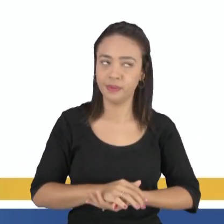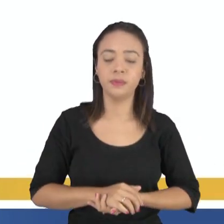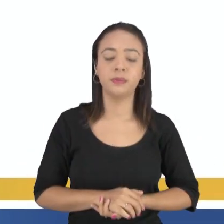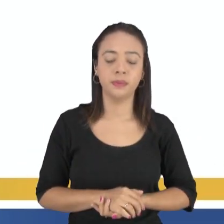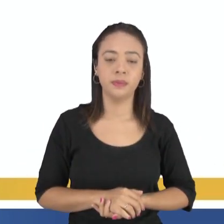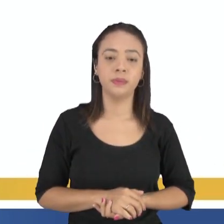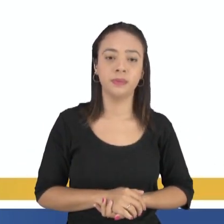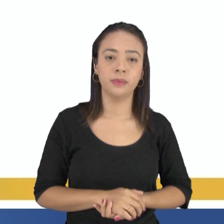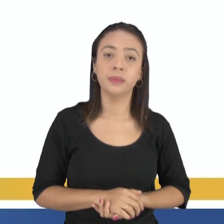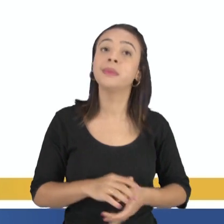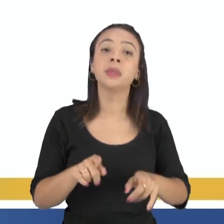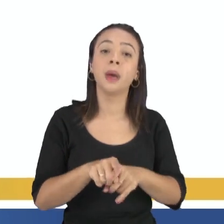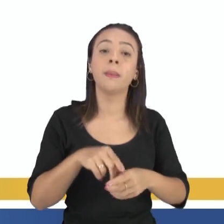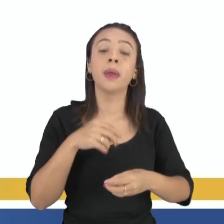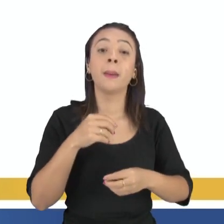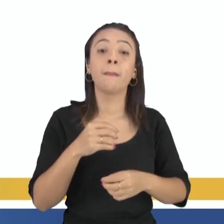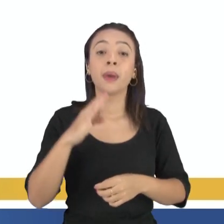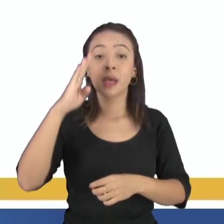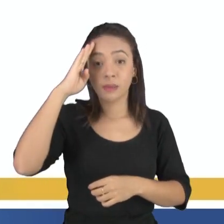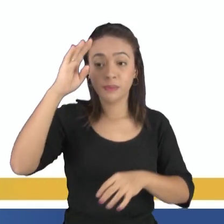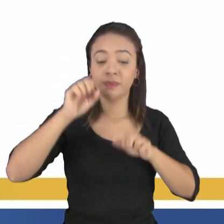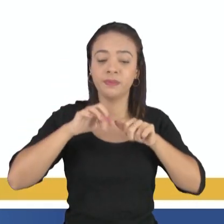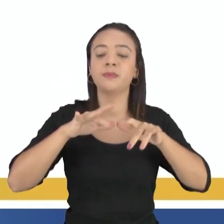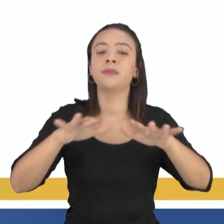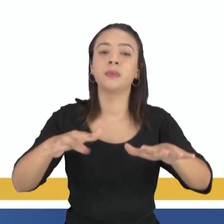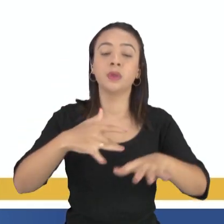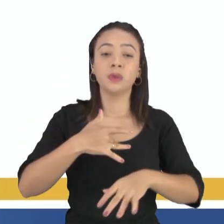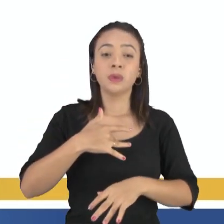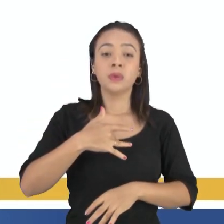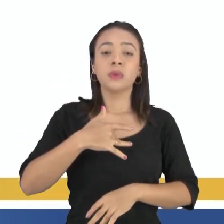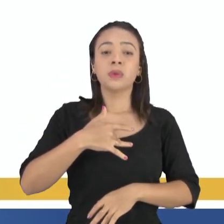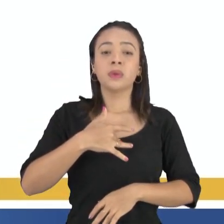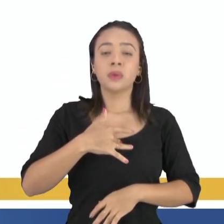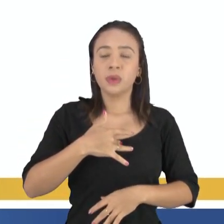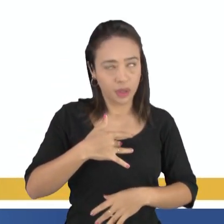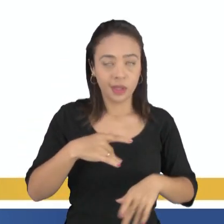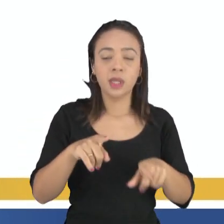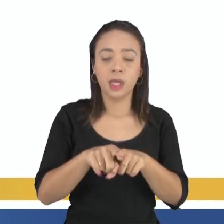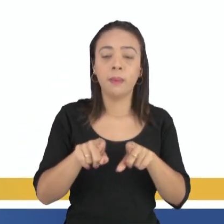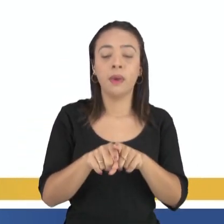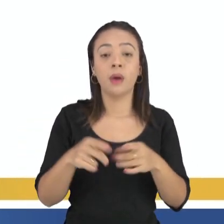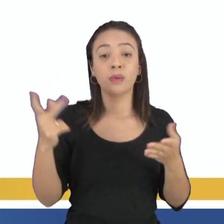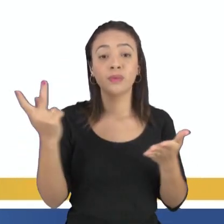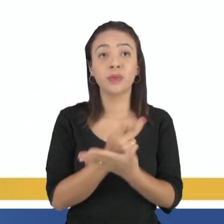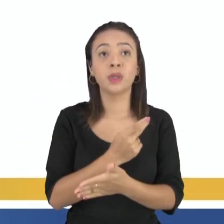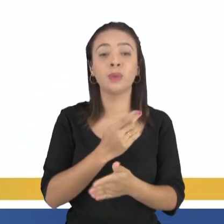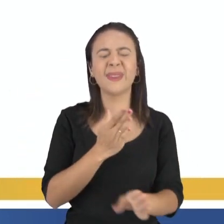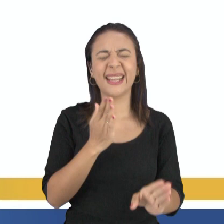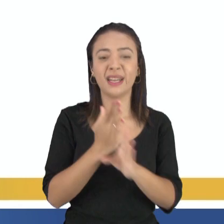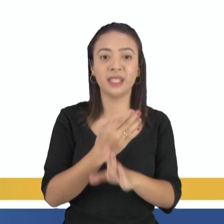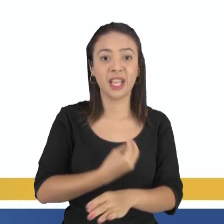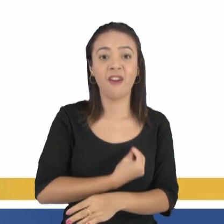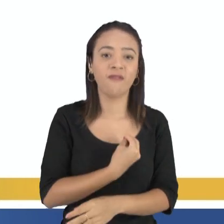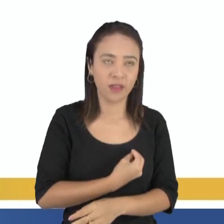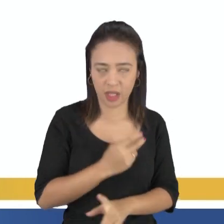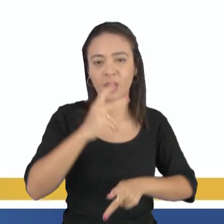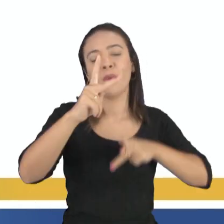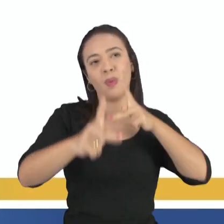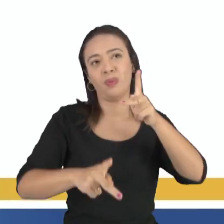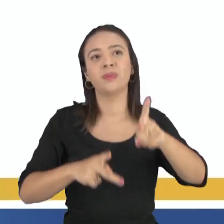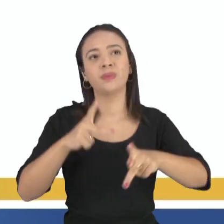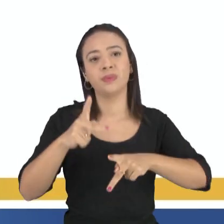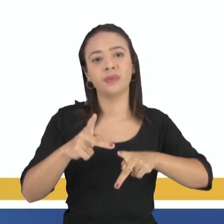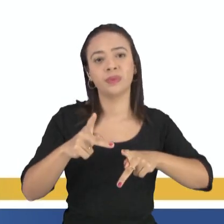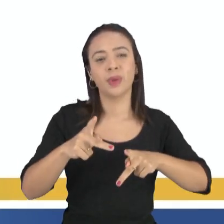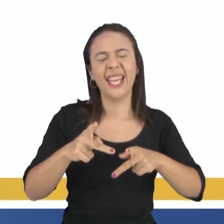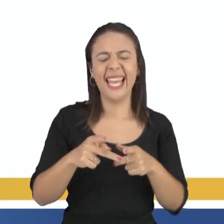E a propagação da tuberculose, gente, ela está intimamente ligada às condições de vida da população, tá? E sua prevalência é maior